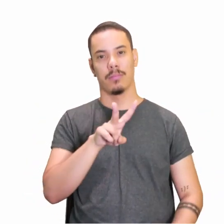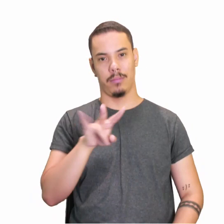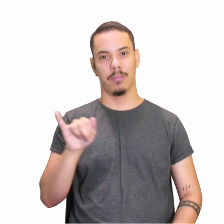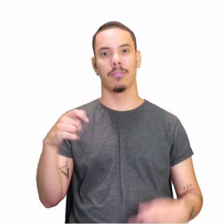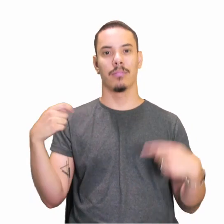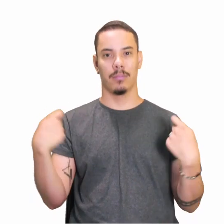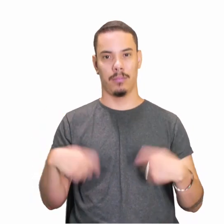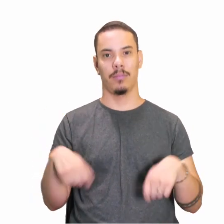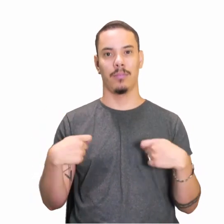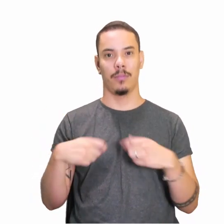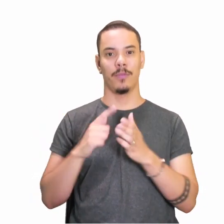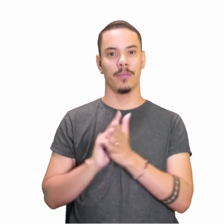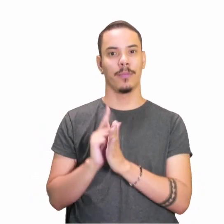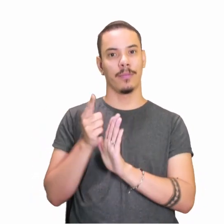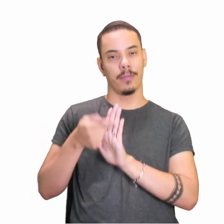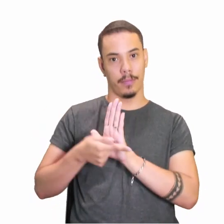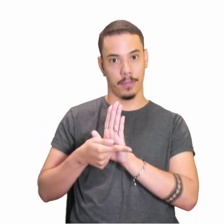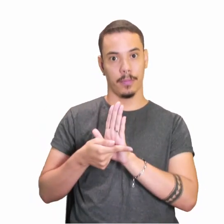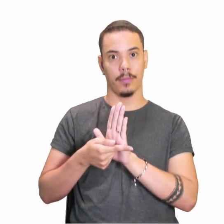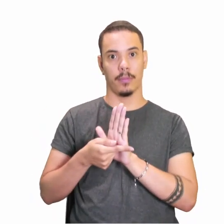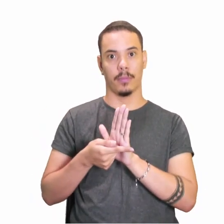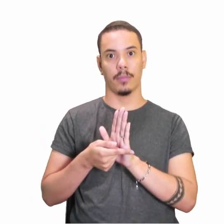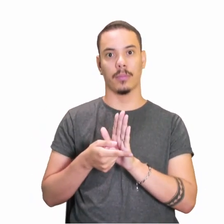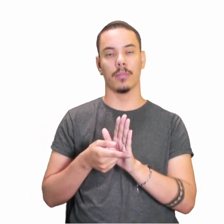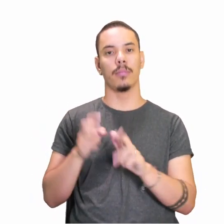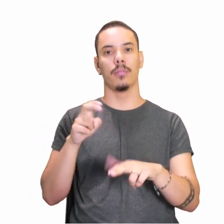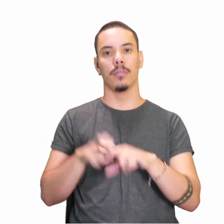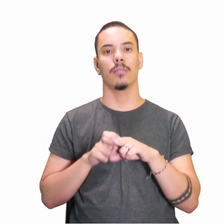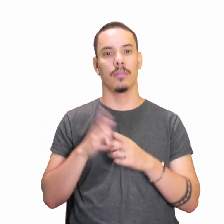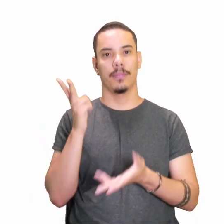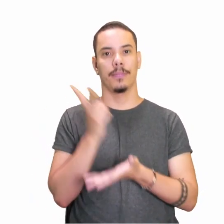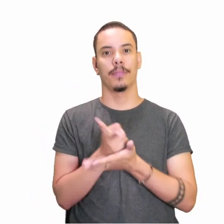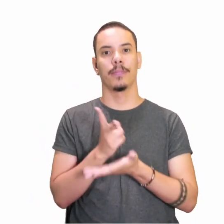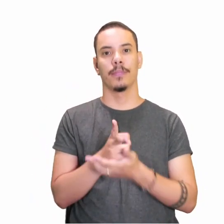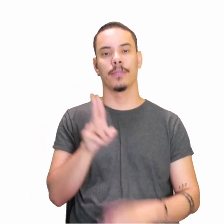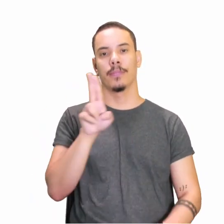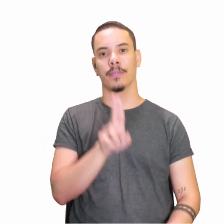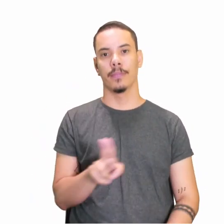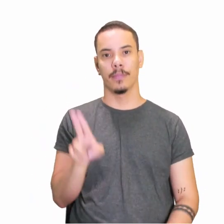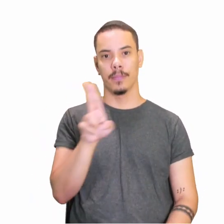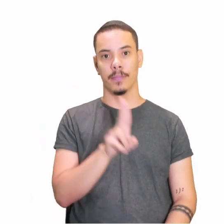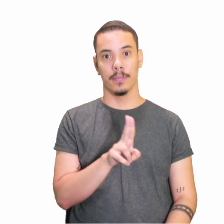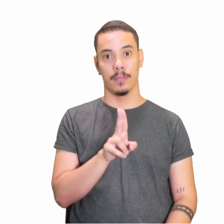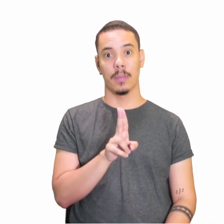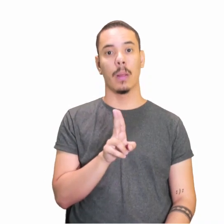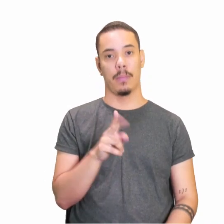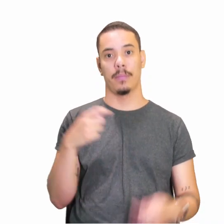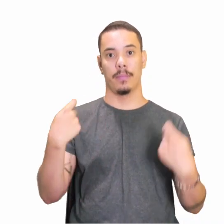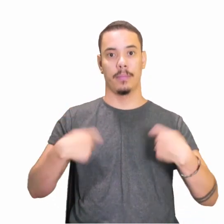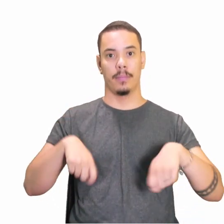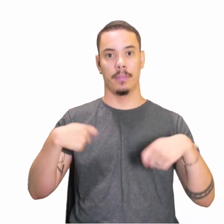precisar de um gênero. E quando ele utiliza esse gênero, ele precisa